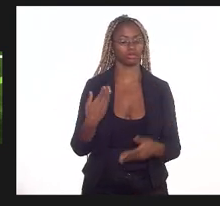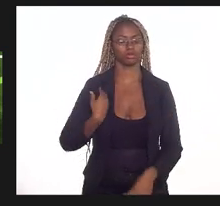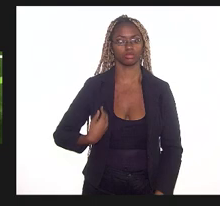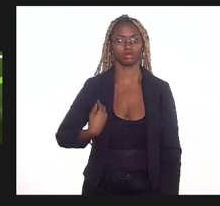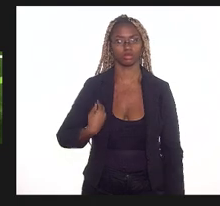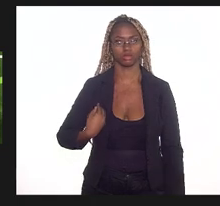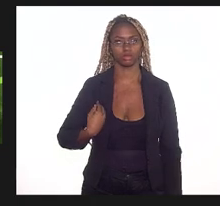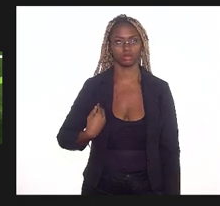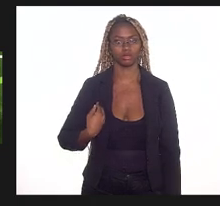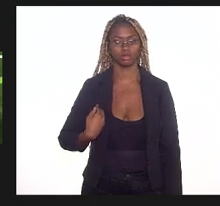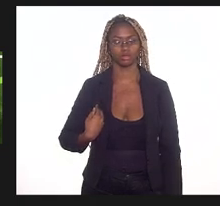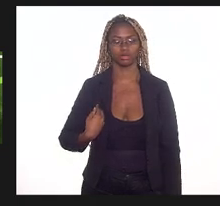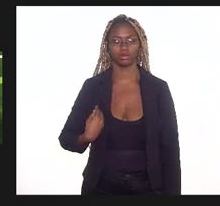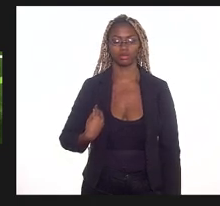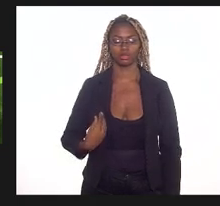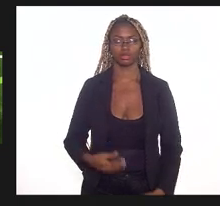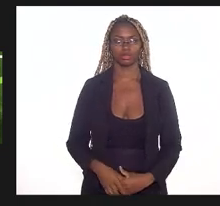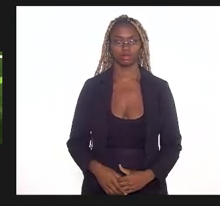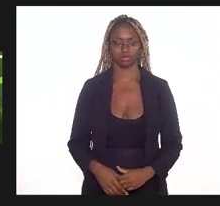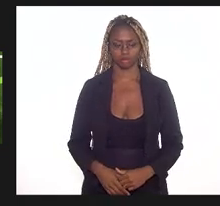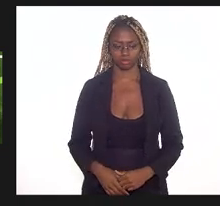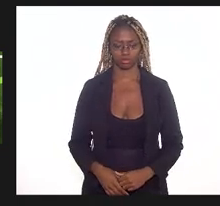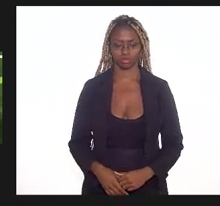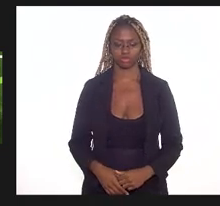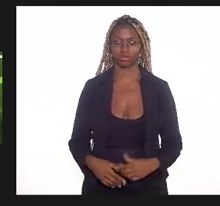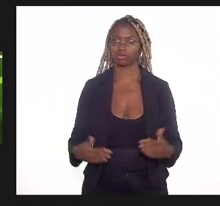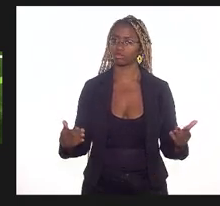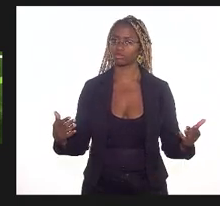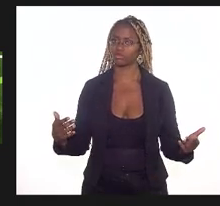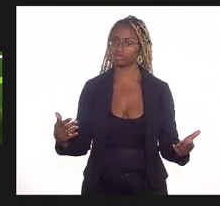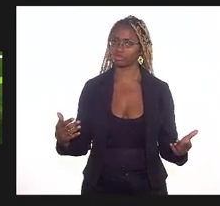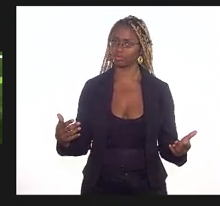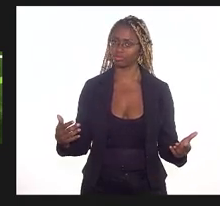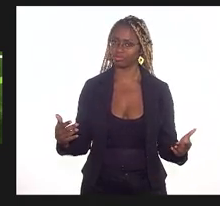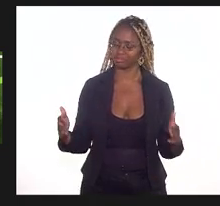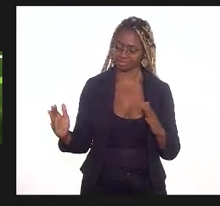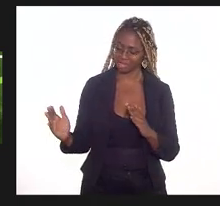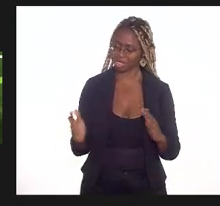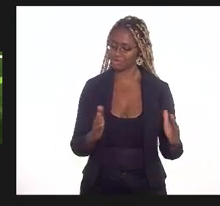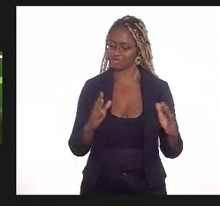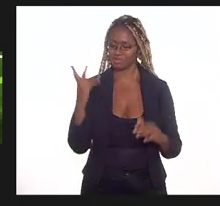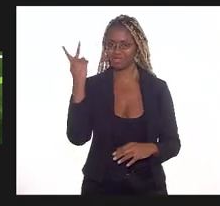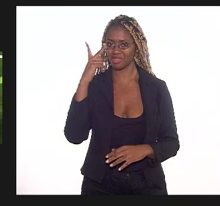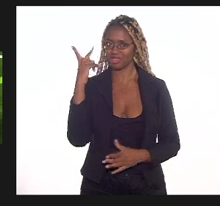para mim, de um fato histórico, porque